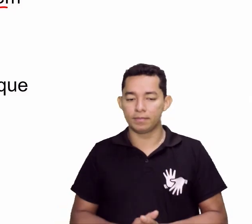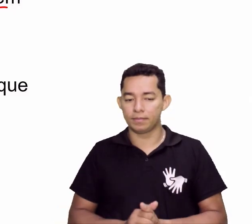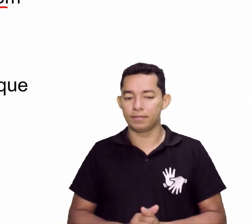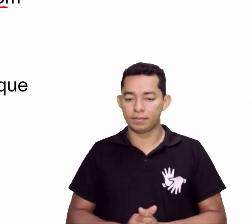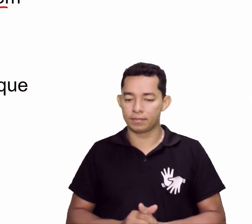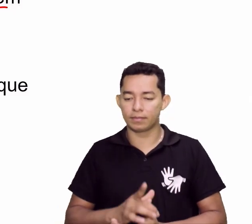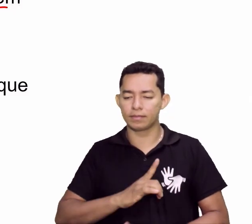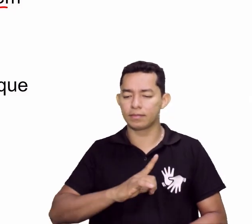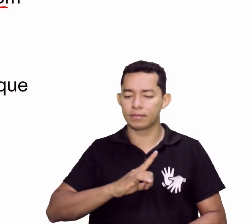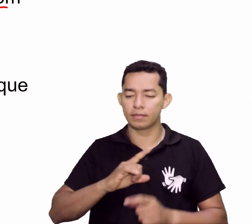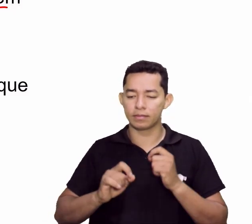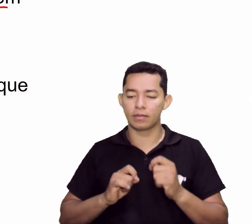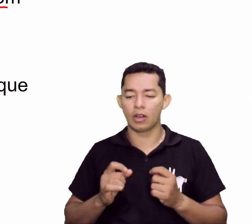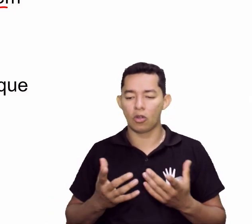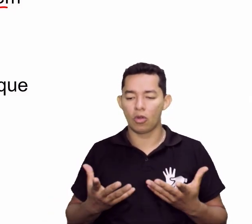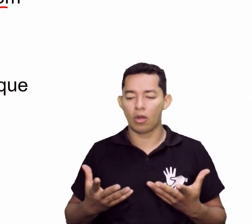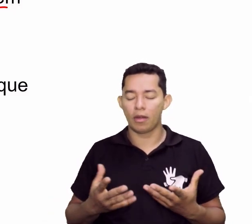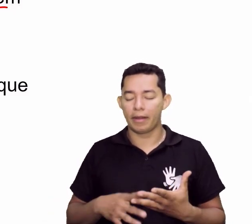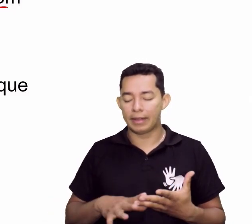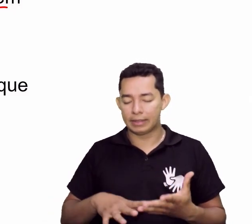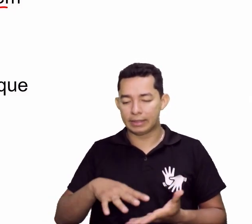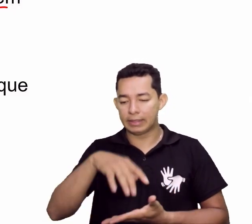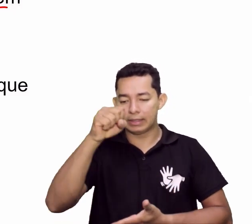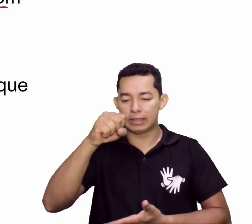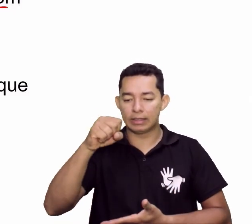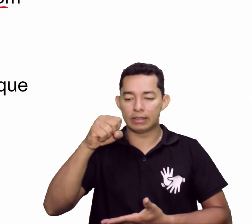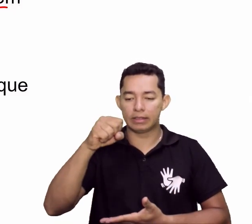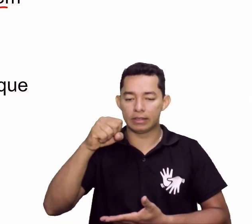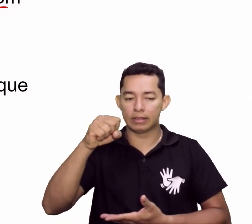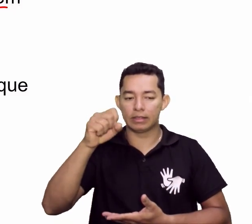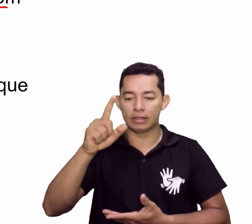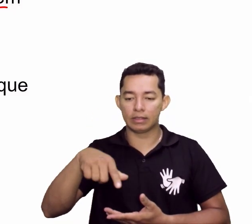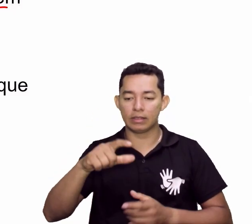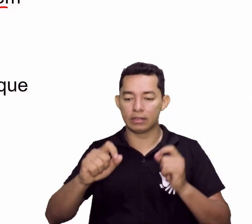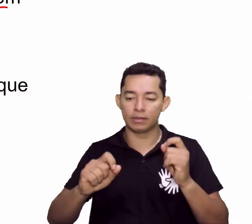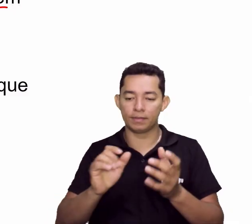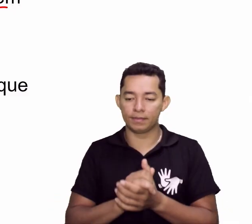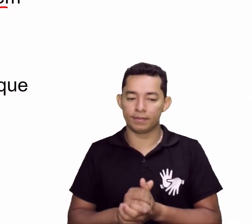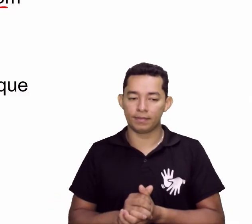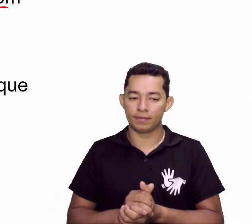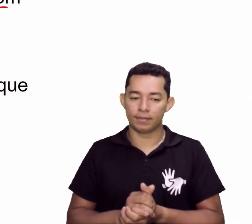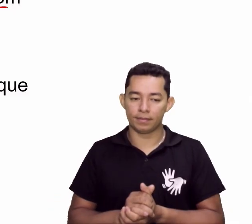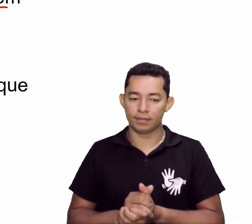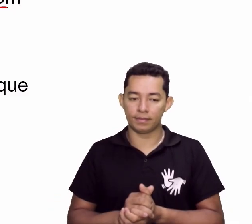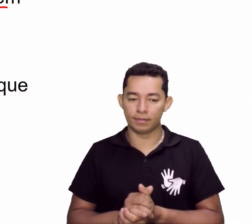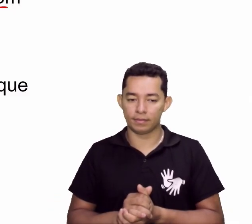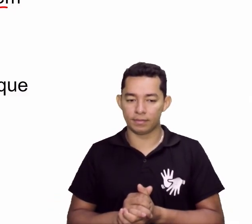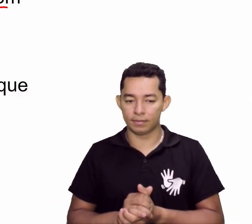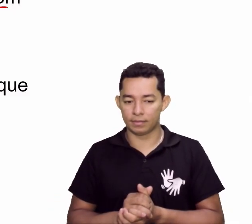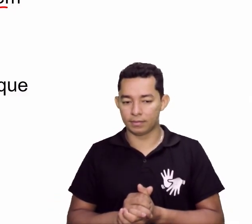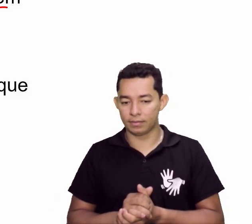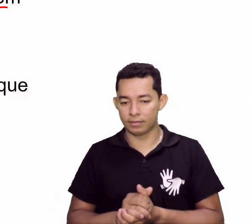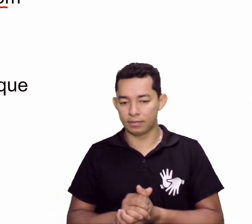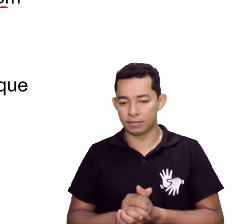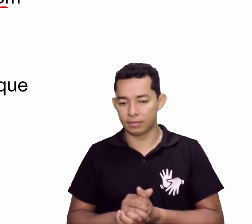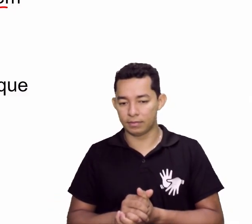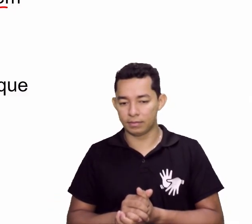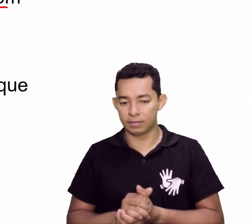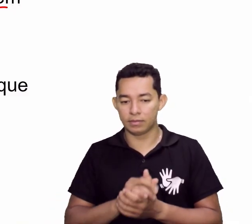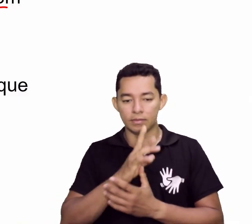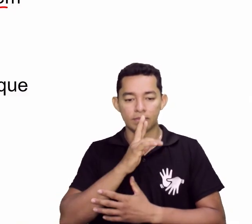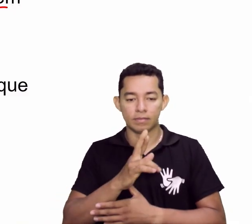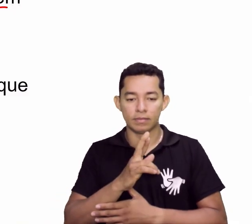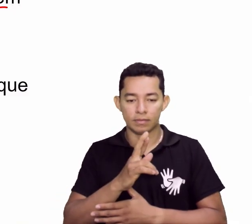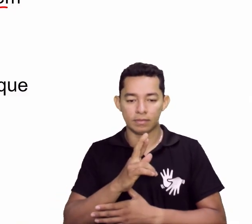tem, assim, esse ganho, que é essa questão de... A resposta